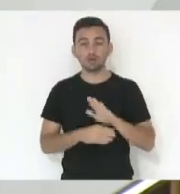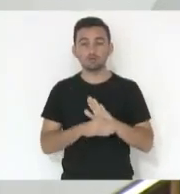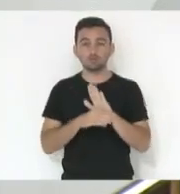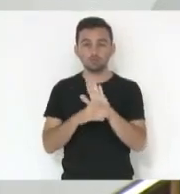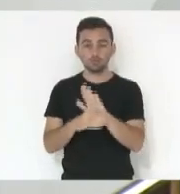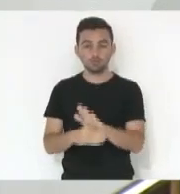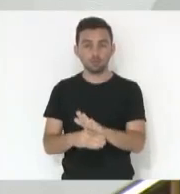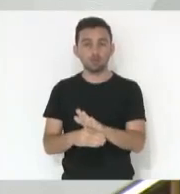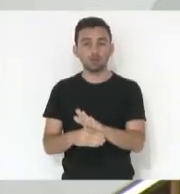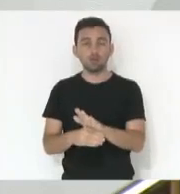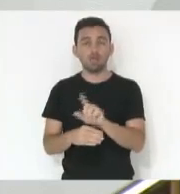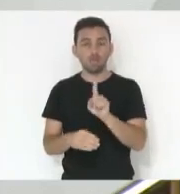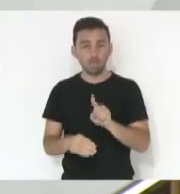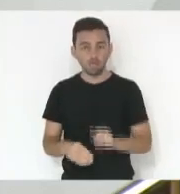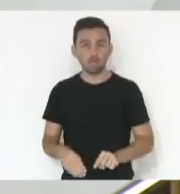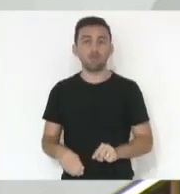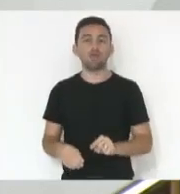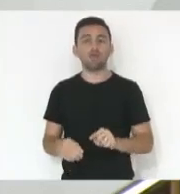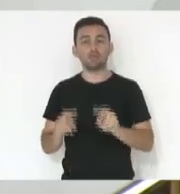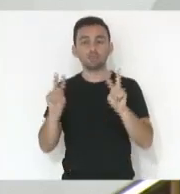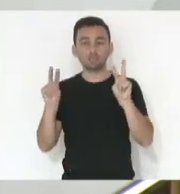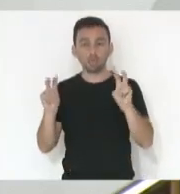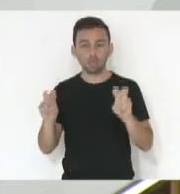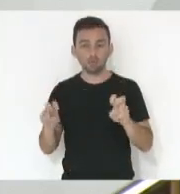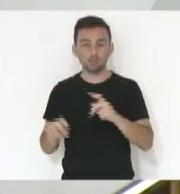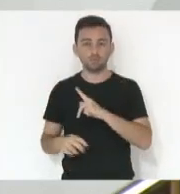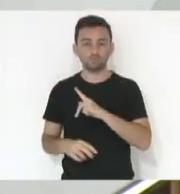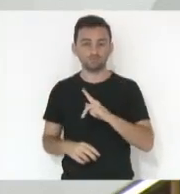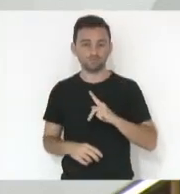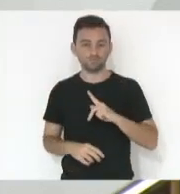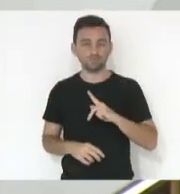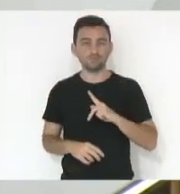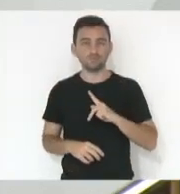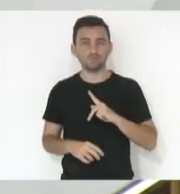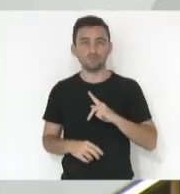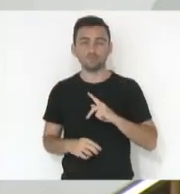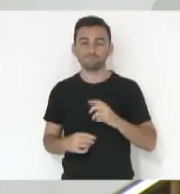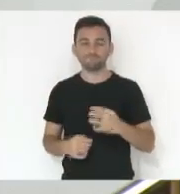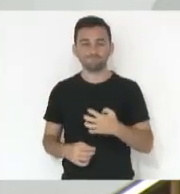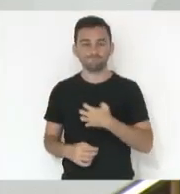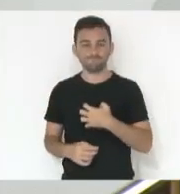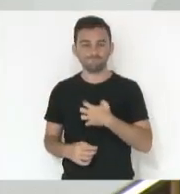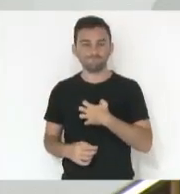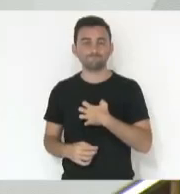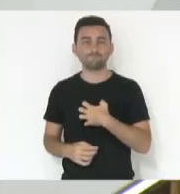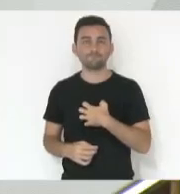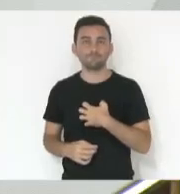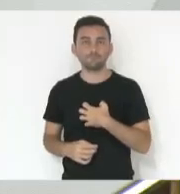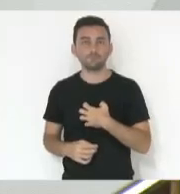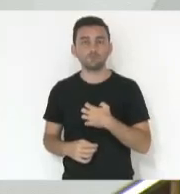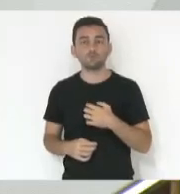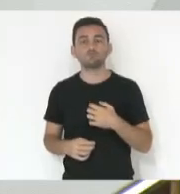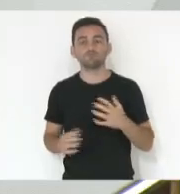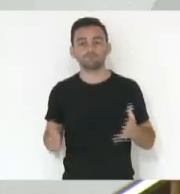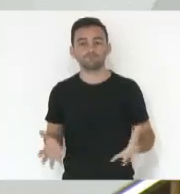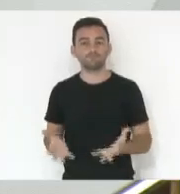as questões públicas. Então, é nesse espírito que ela